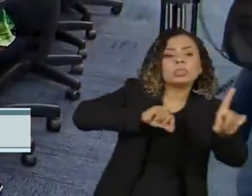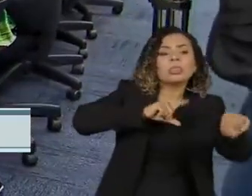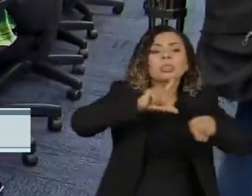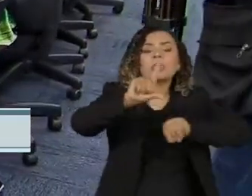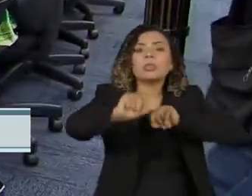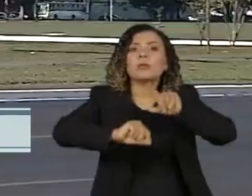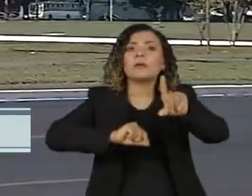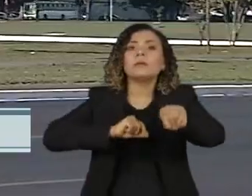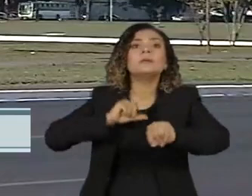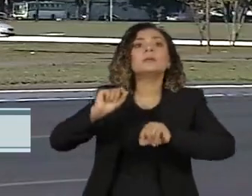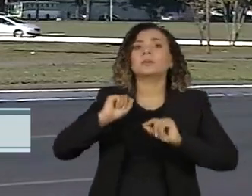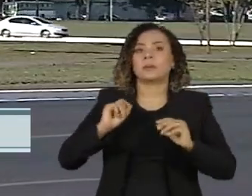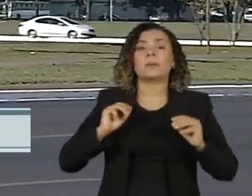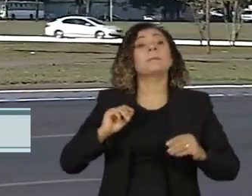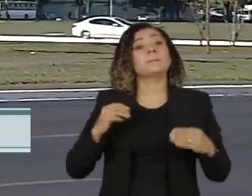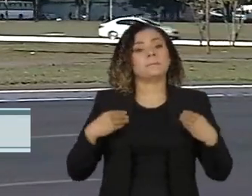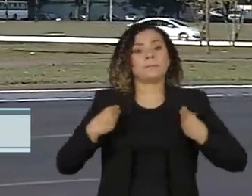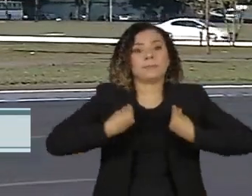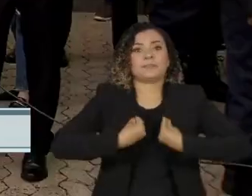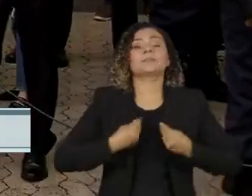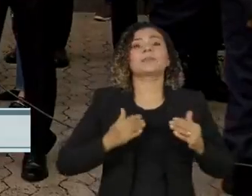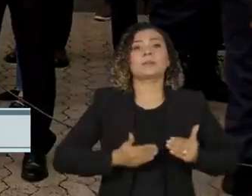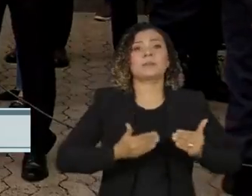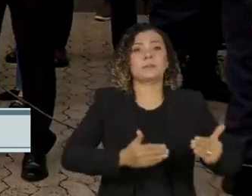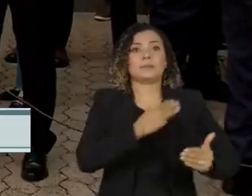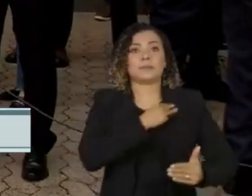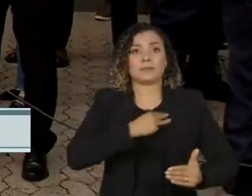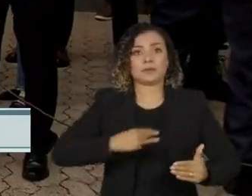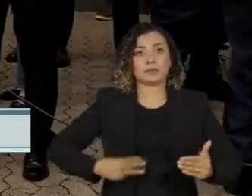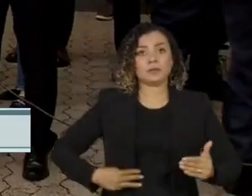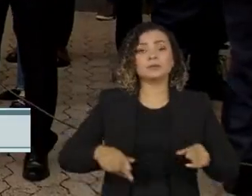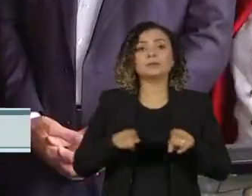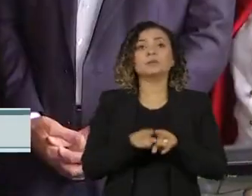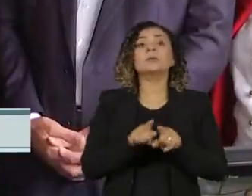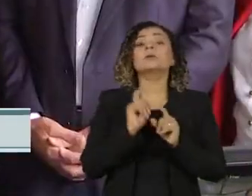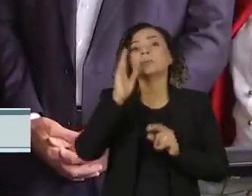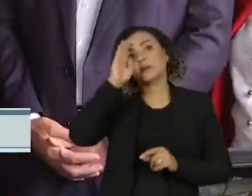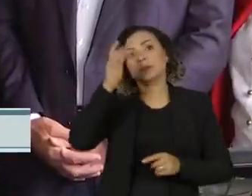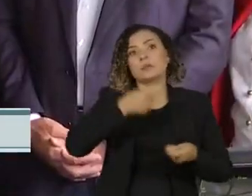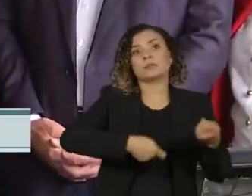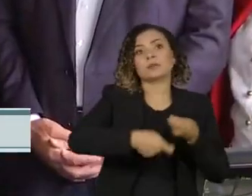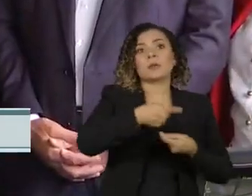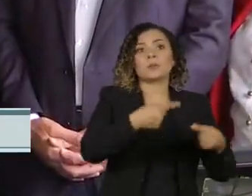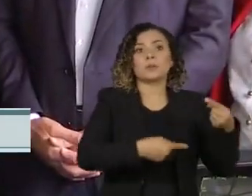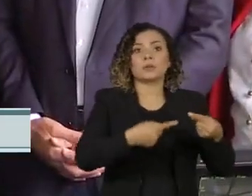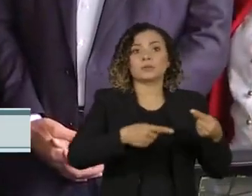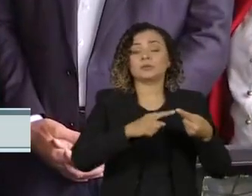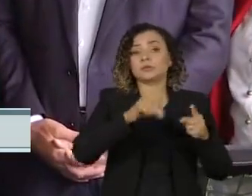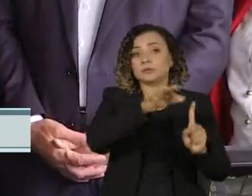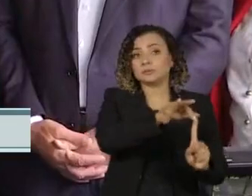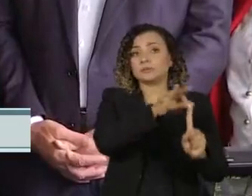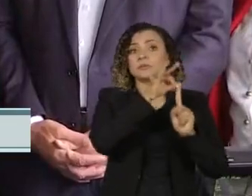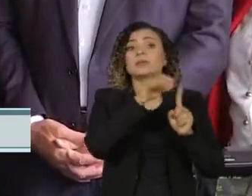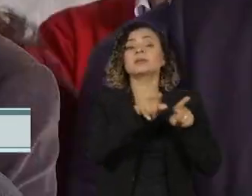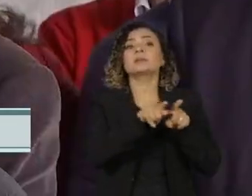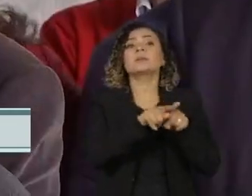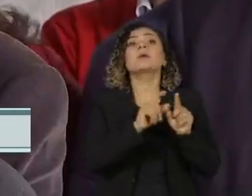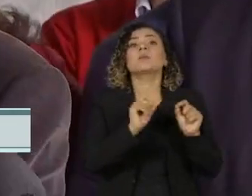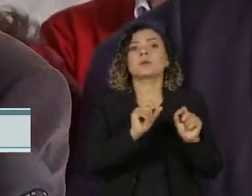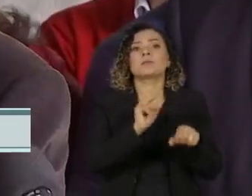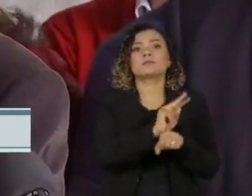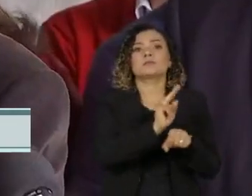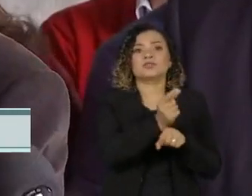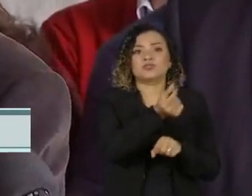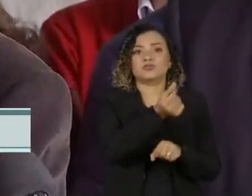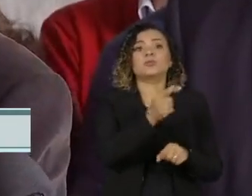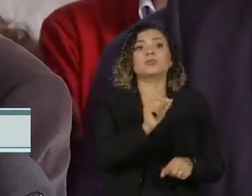seus futuros ministros principalmente da fazenda e da articulação política nome mais cotado para o ministério da fazenda ou o ex-prefeito de